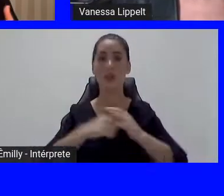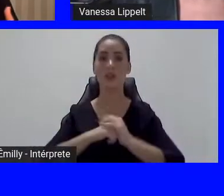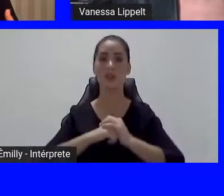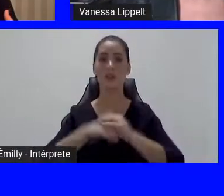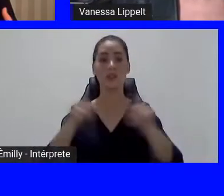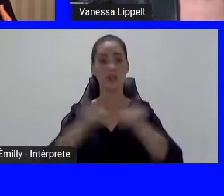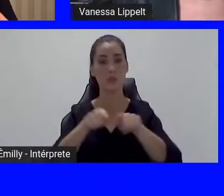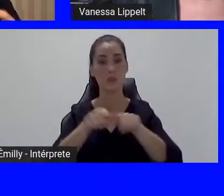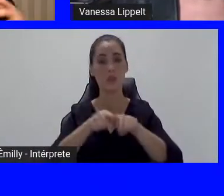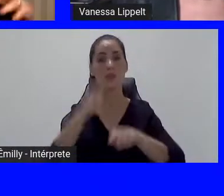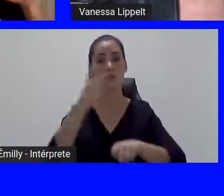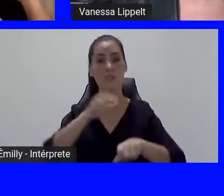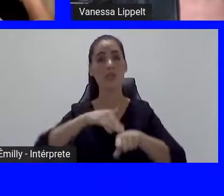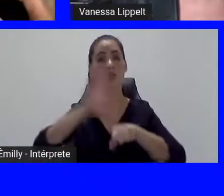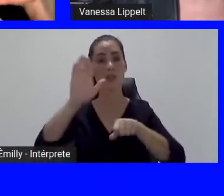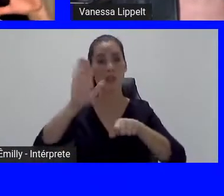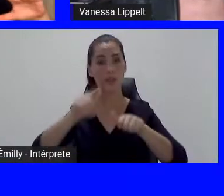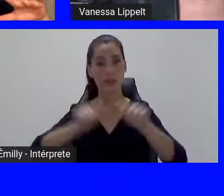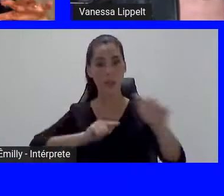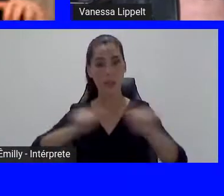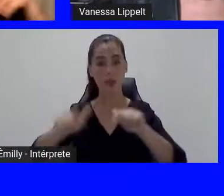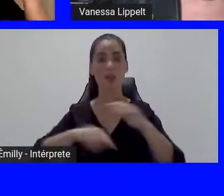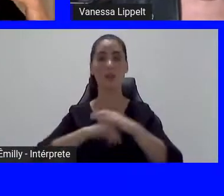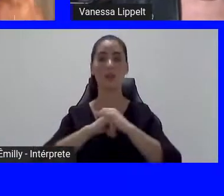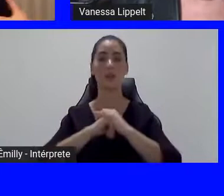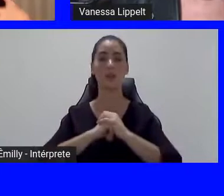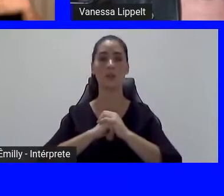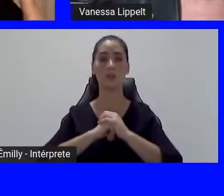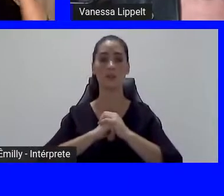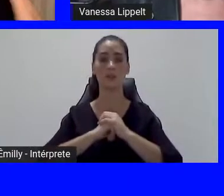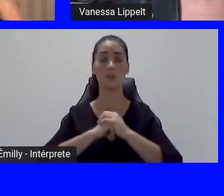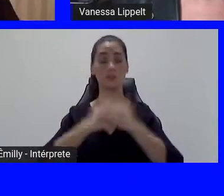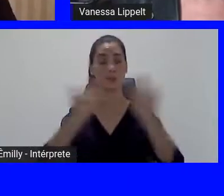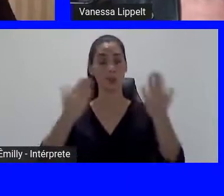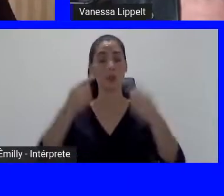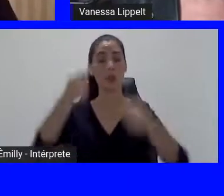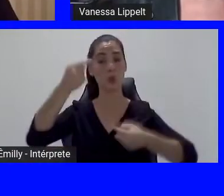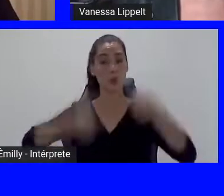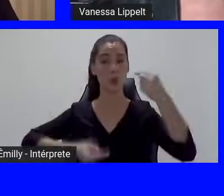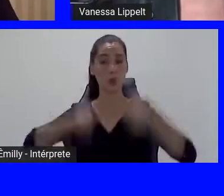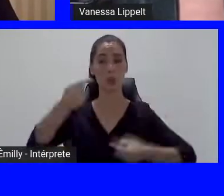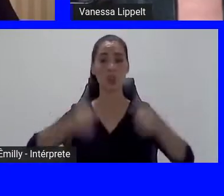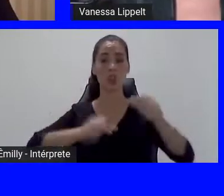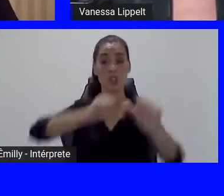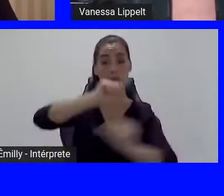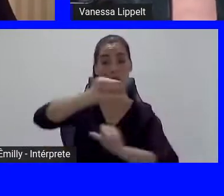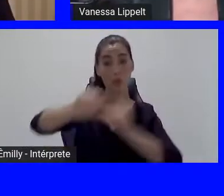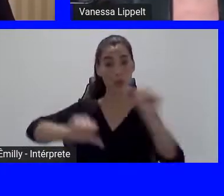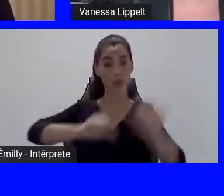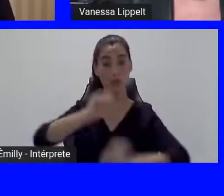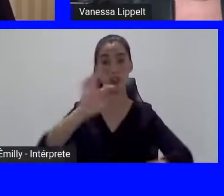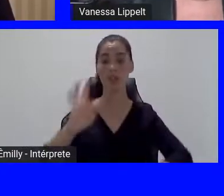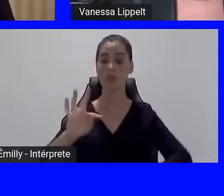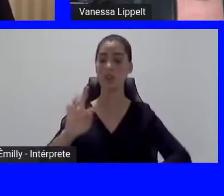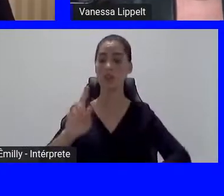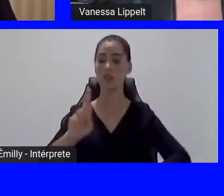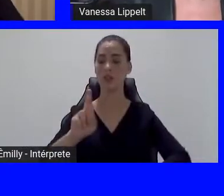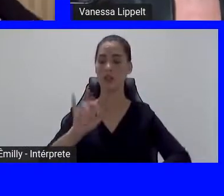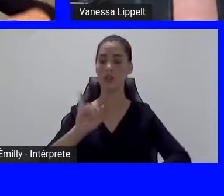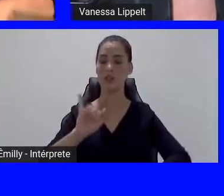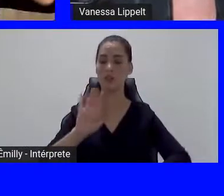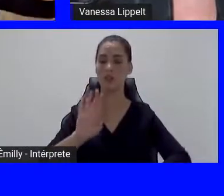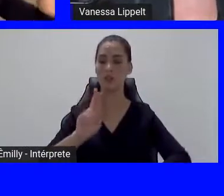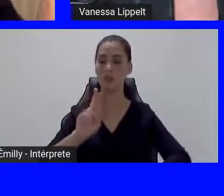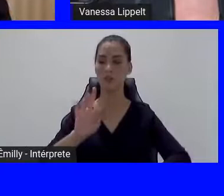reforma tributária não saia na íntegra, o fato dela ser discutida e aprovada num primeiro momento, no